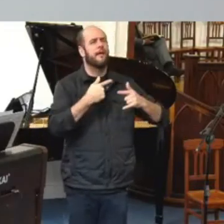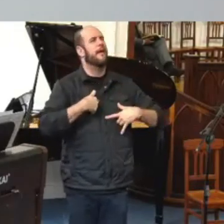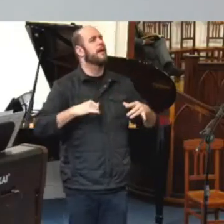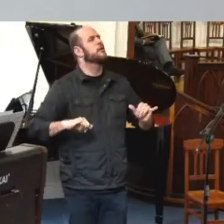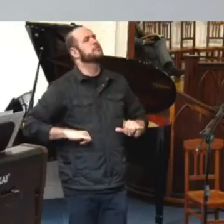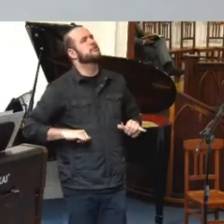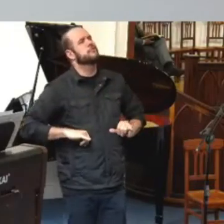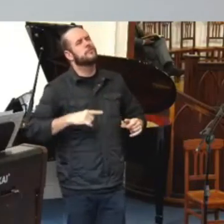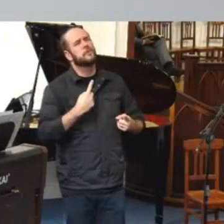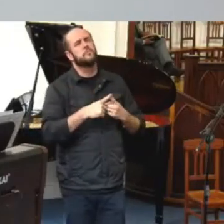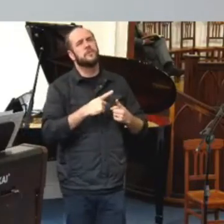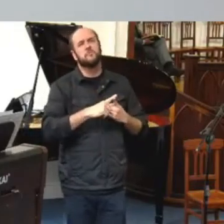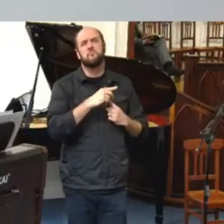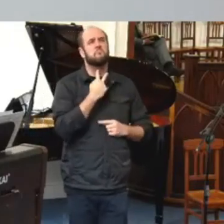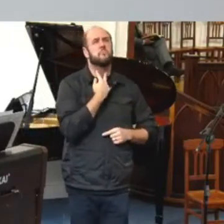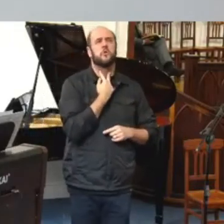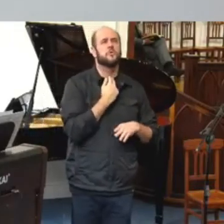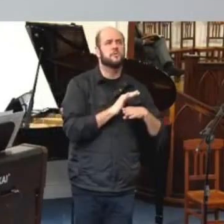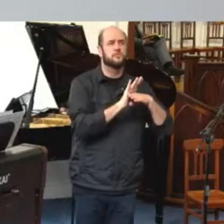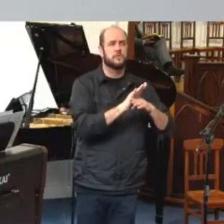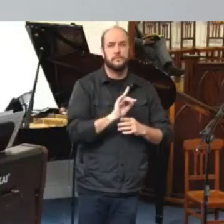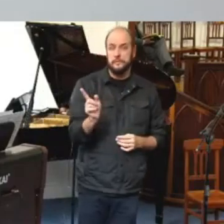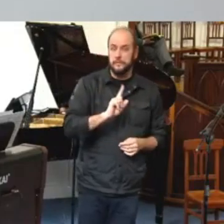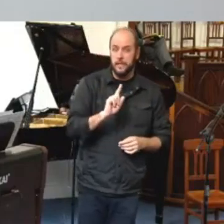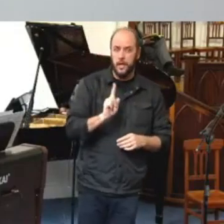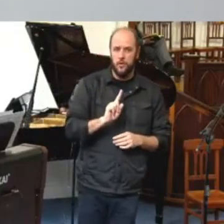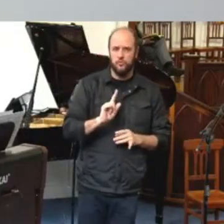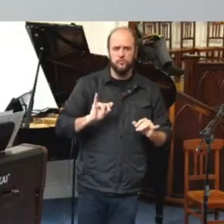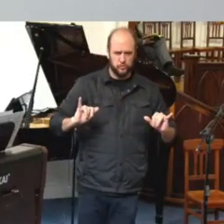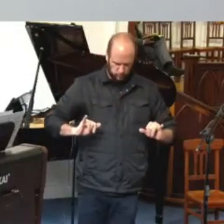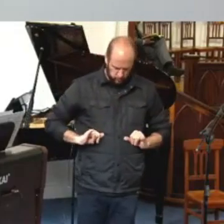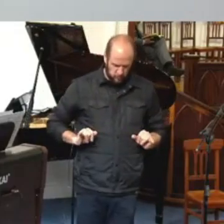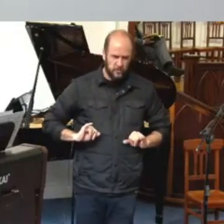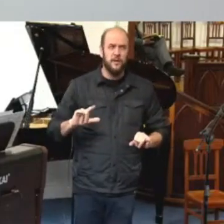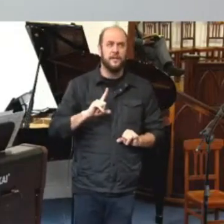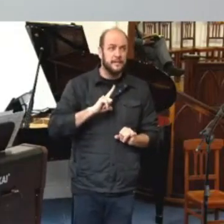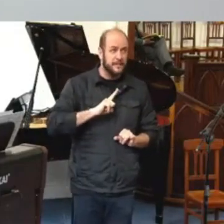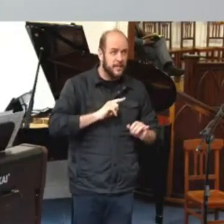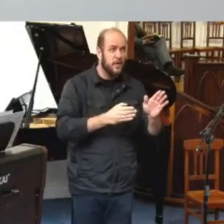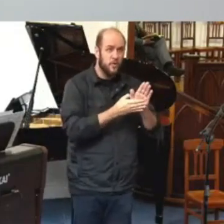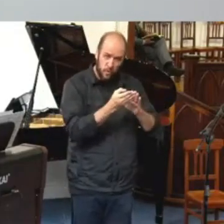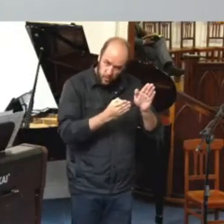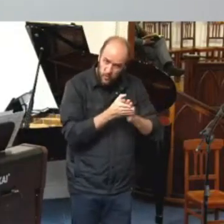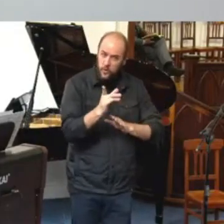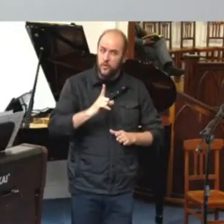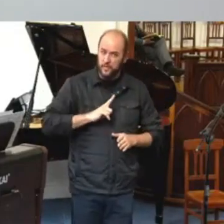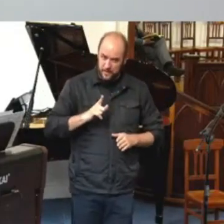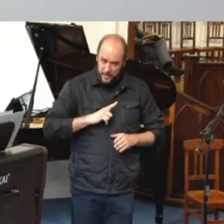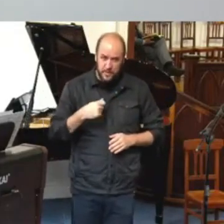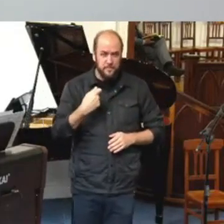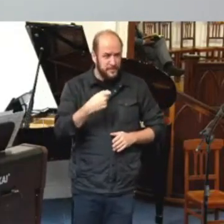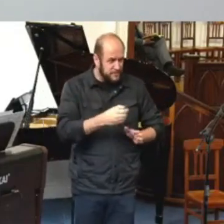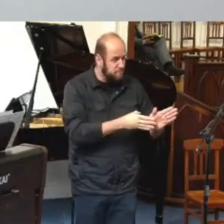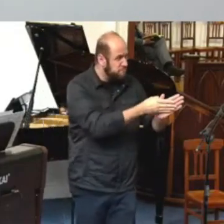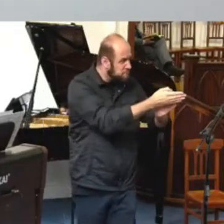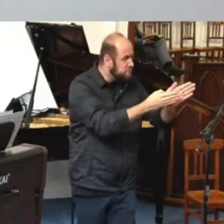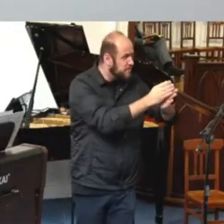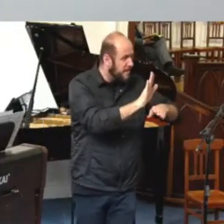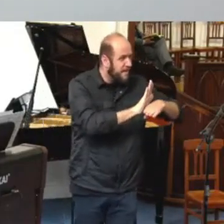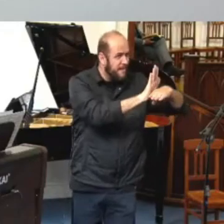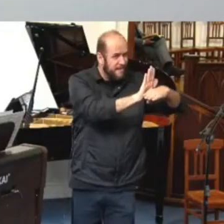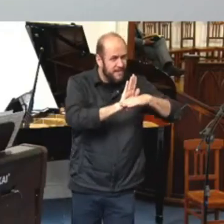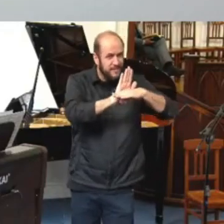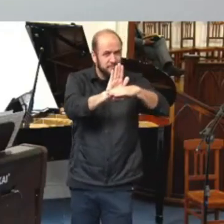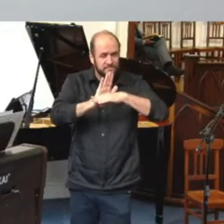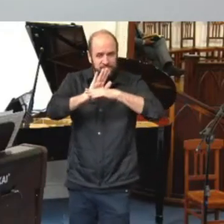então não posso ajudar ninguém. Não. Na medida que você está sofrendo e está sendo consolado, você tem que consolar outros que não estão conseguindo